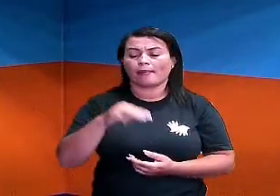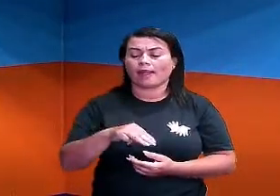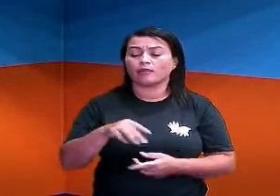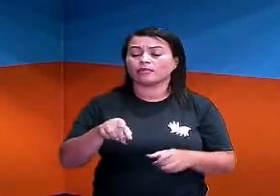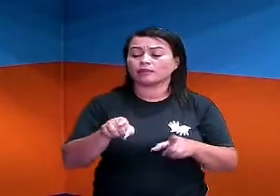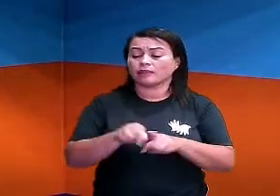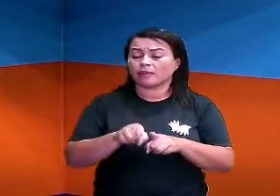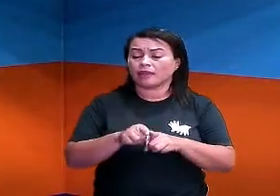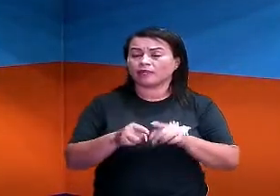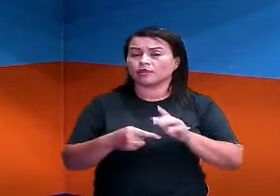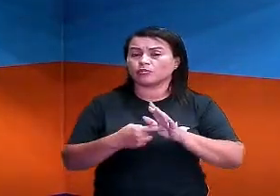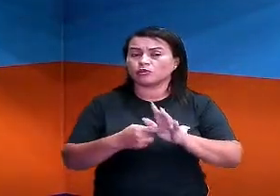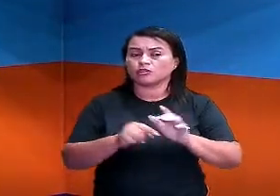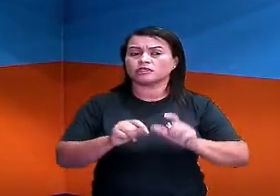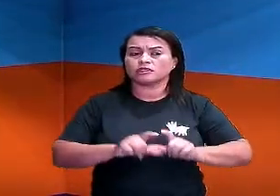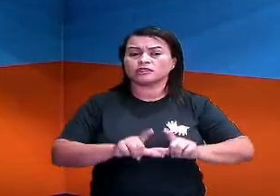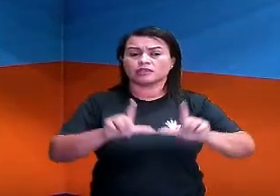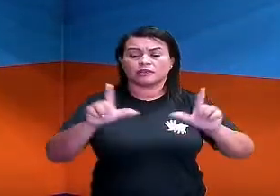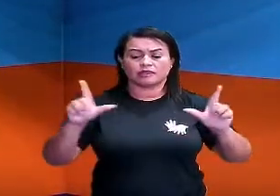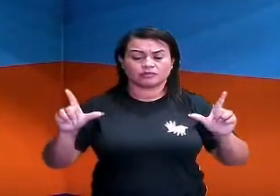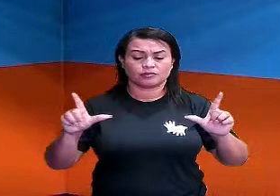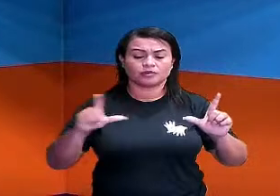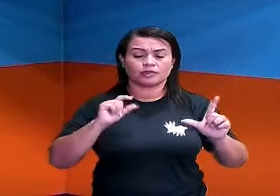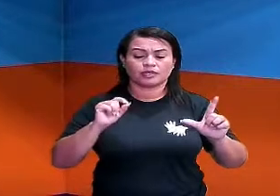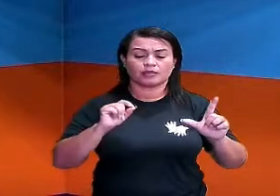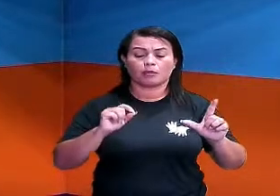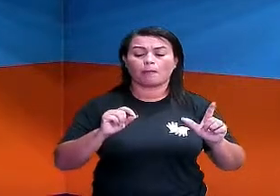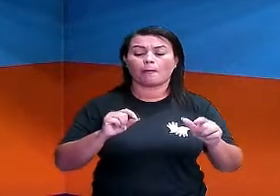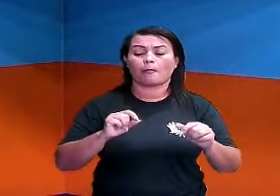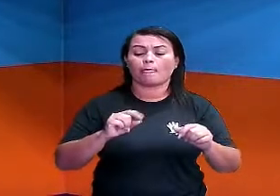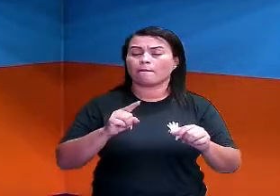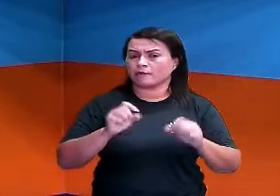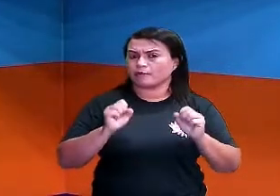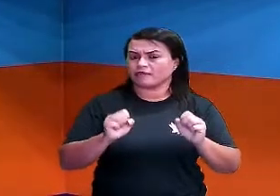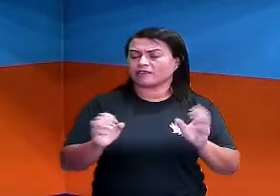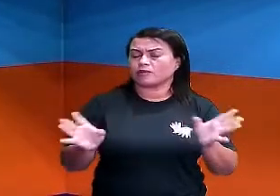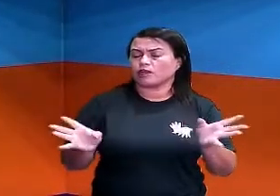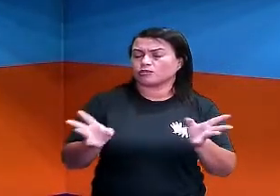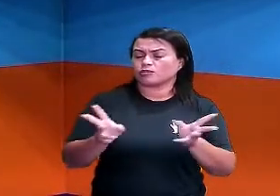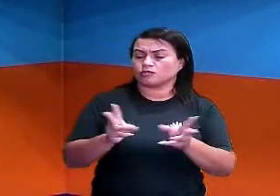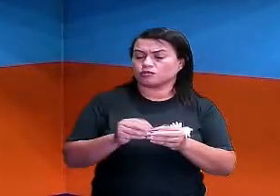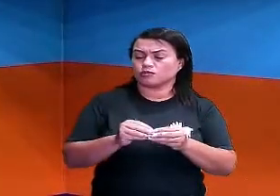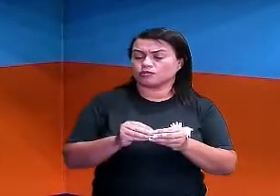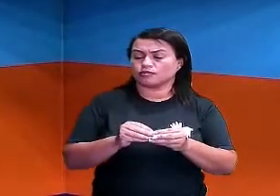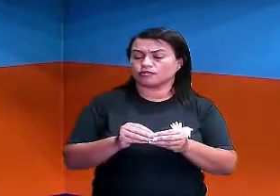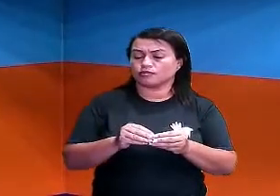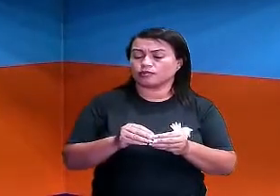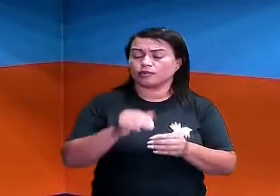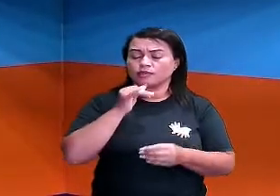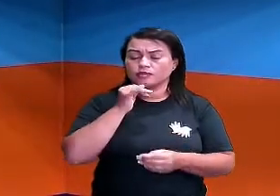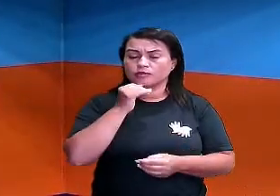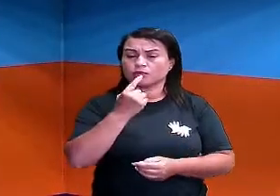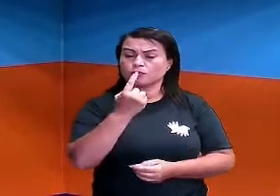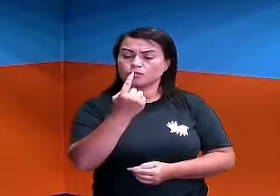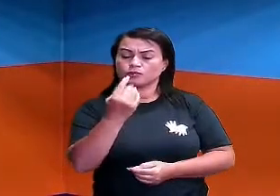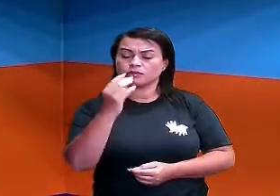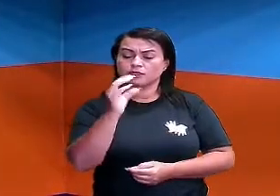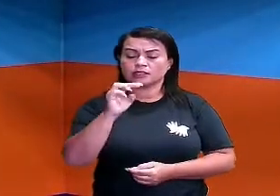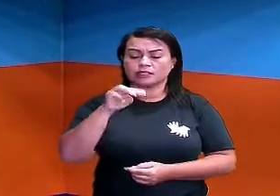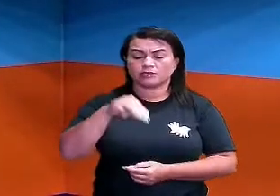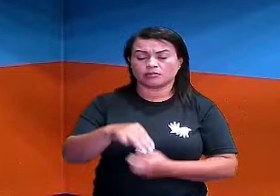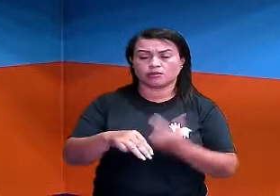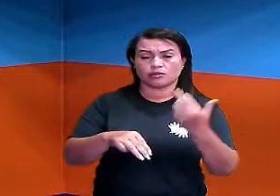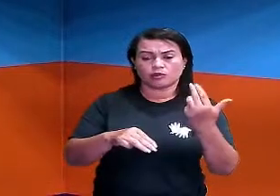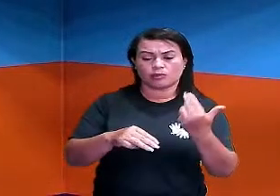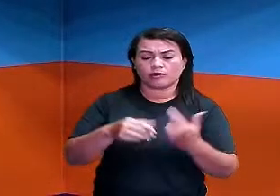das conversões, das unidades de medida, né? Então, lembrando, 1 centímetro é igual a